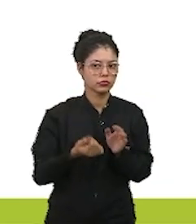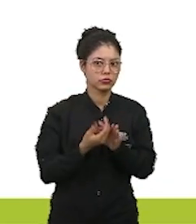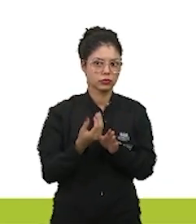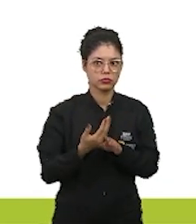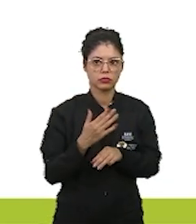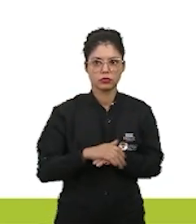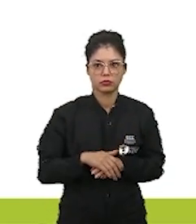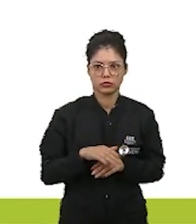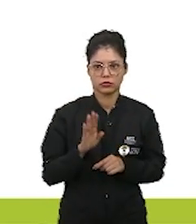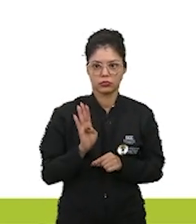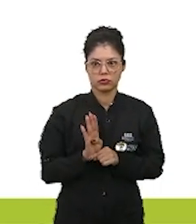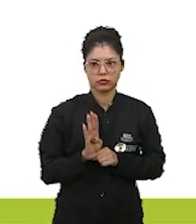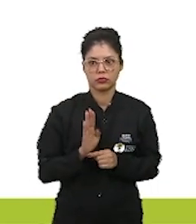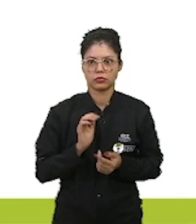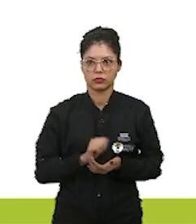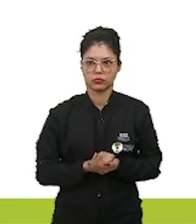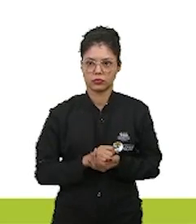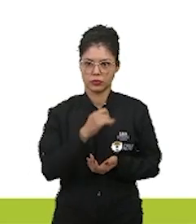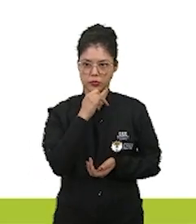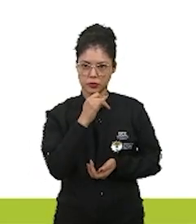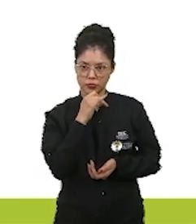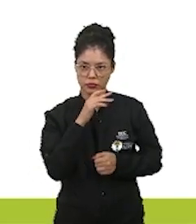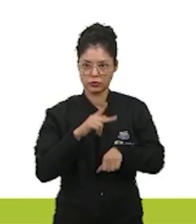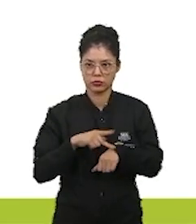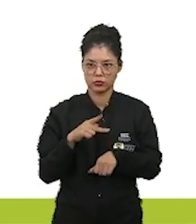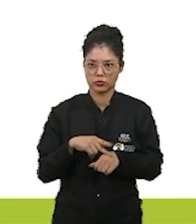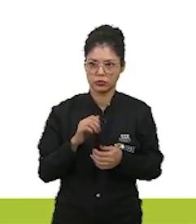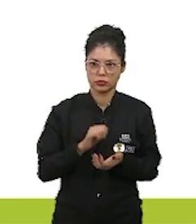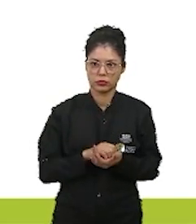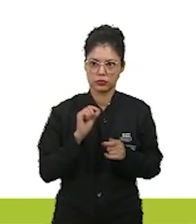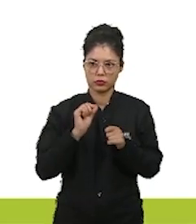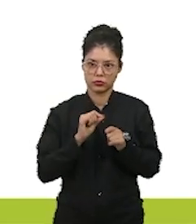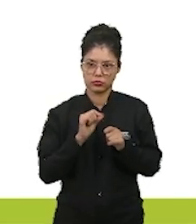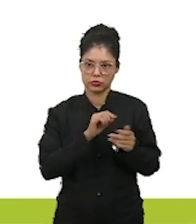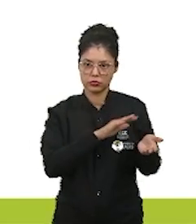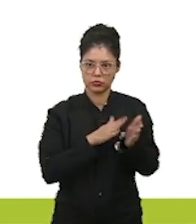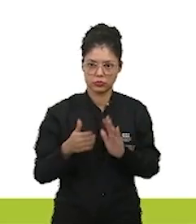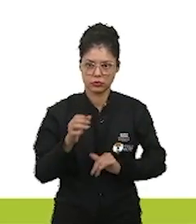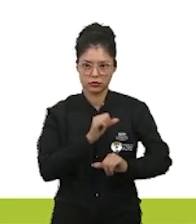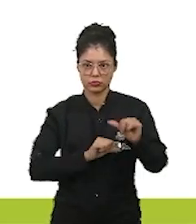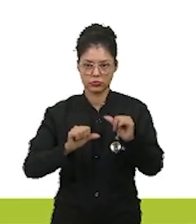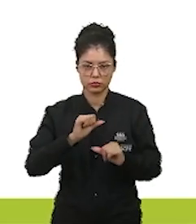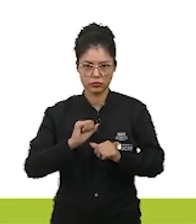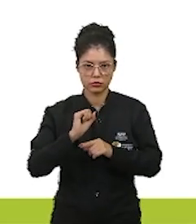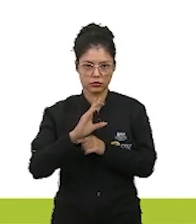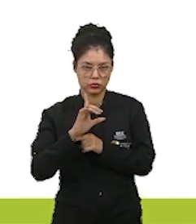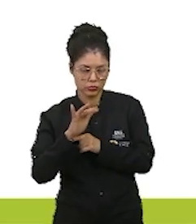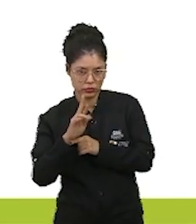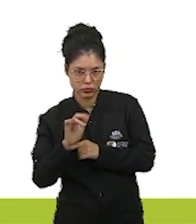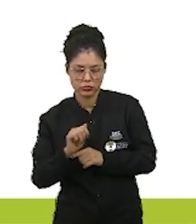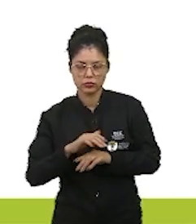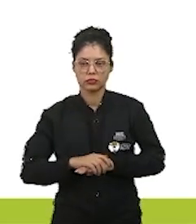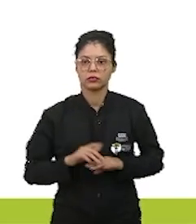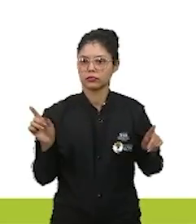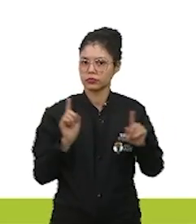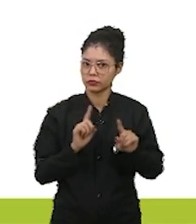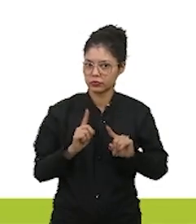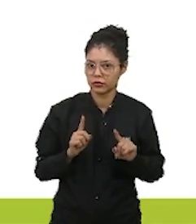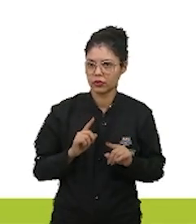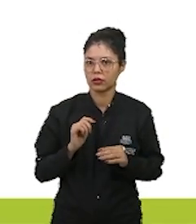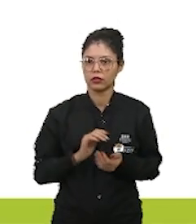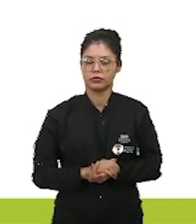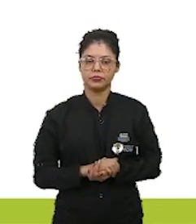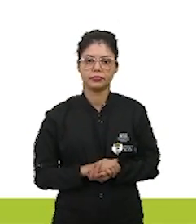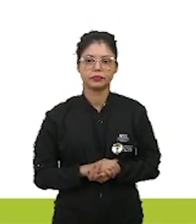gasolina. O gneiss é um exemplo de rocha metamórfica que foi formada a partir da transformação do calcário? Não,